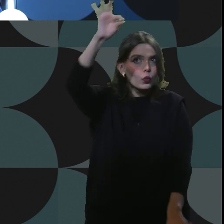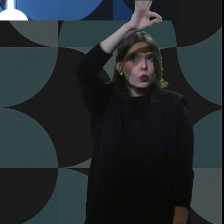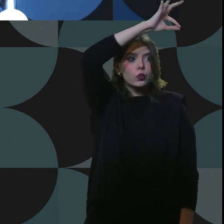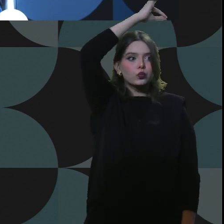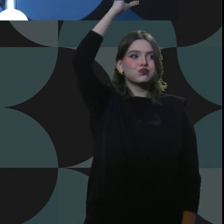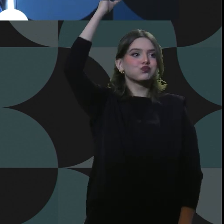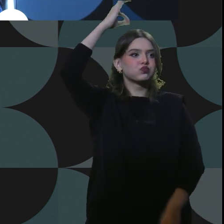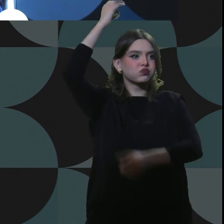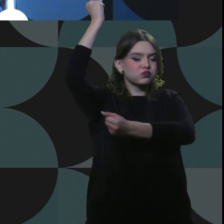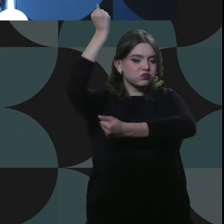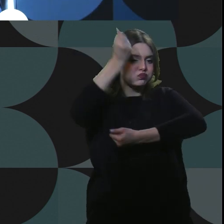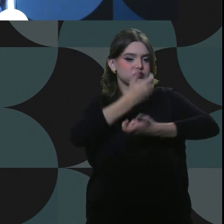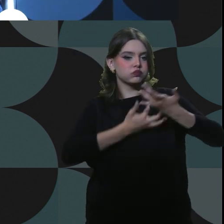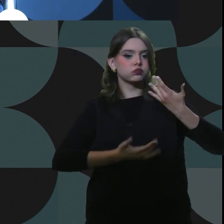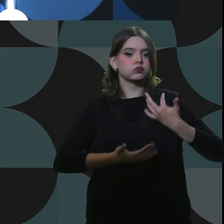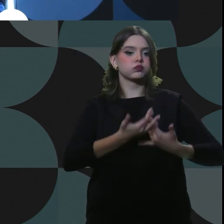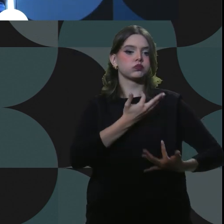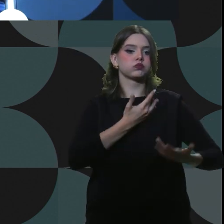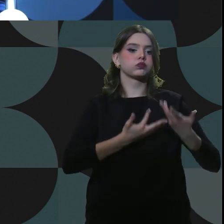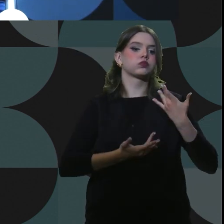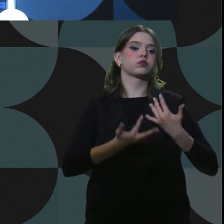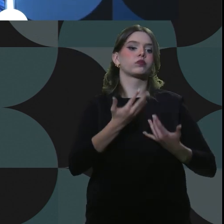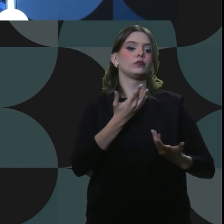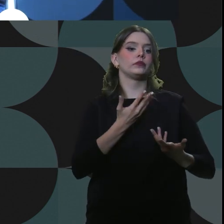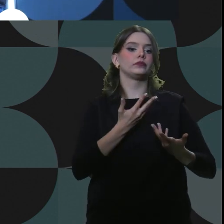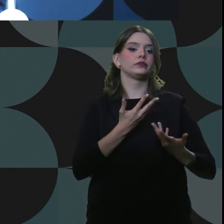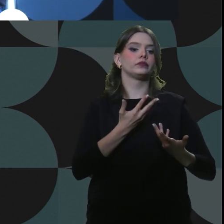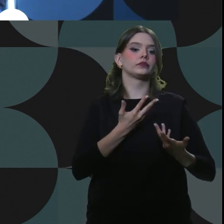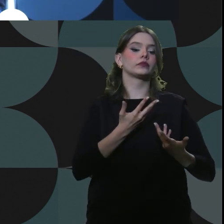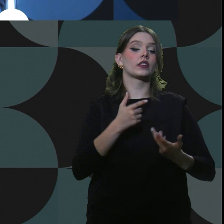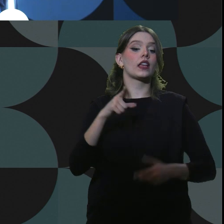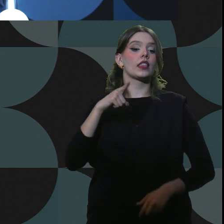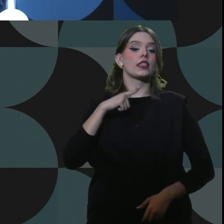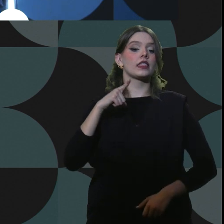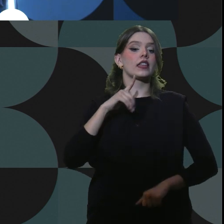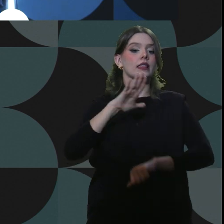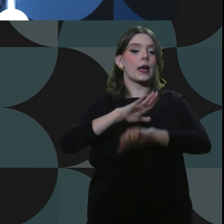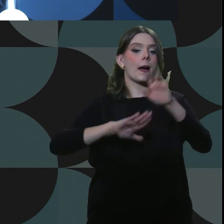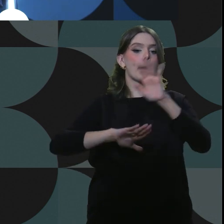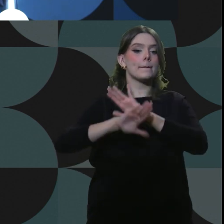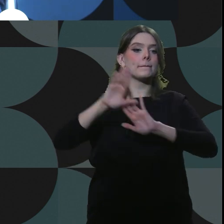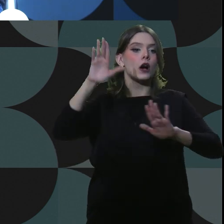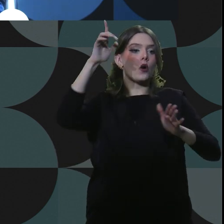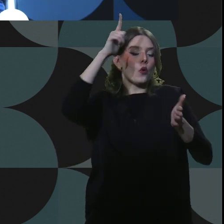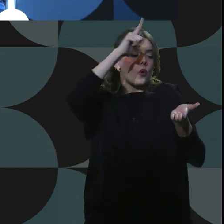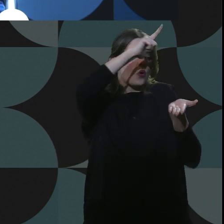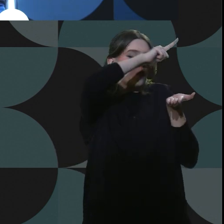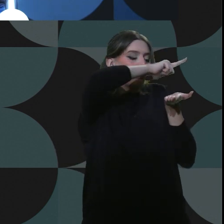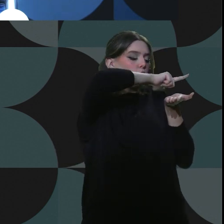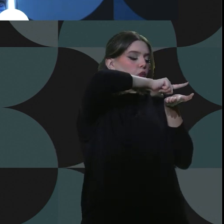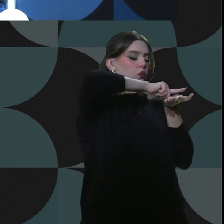com fogo. A sua pá, ele a tem na mão, e limpará